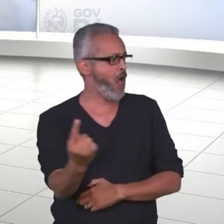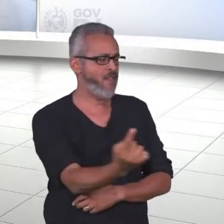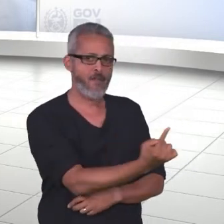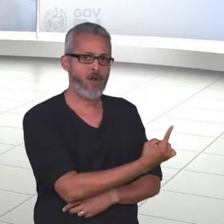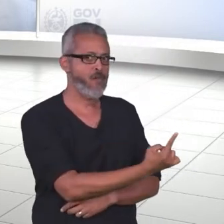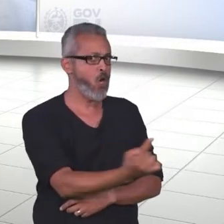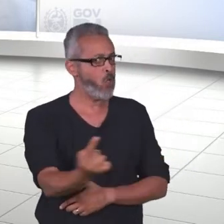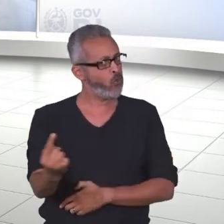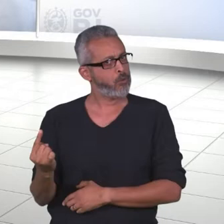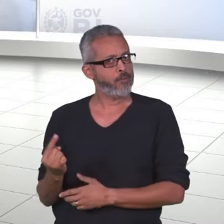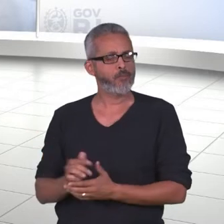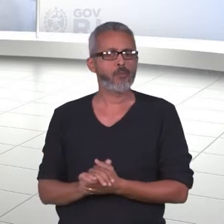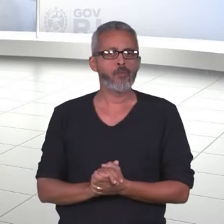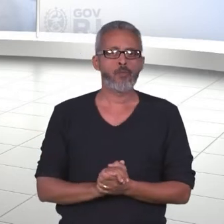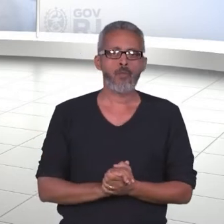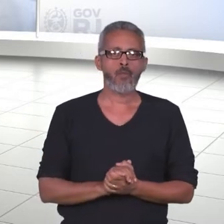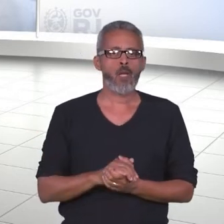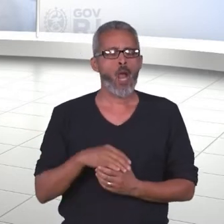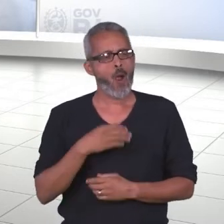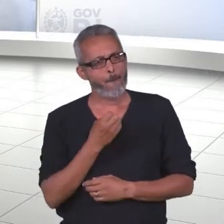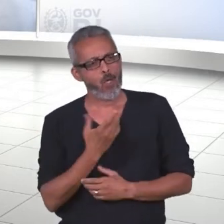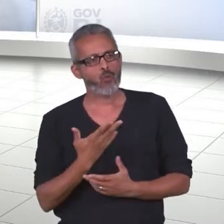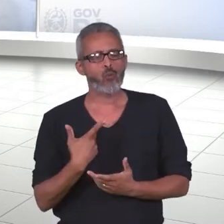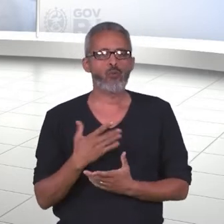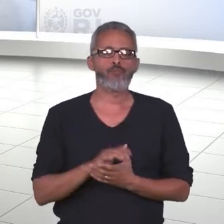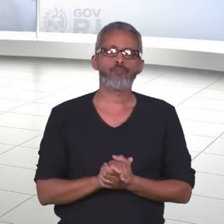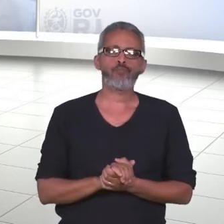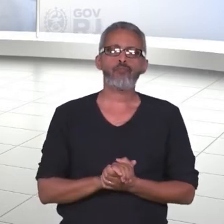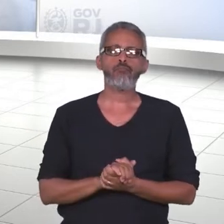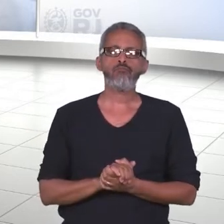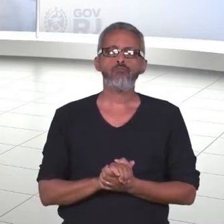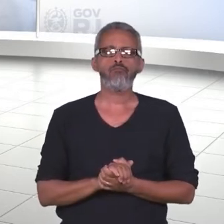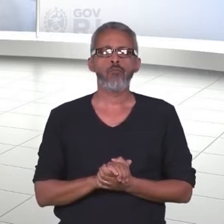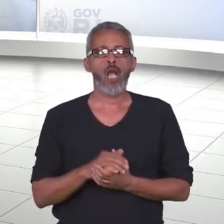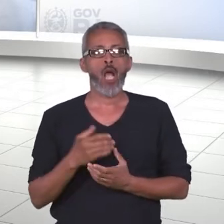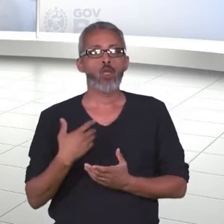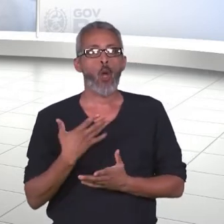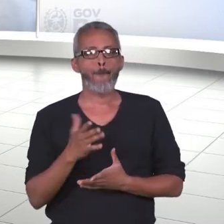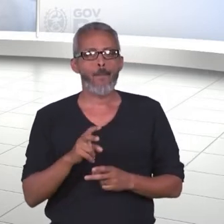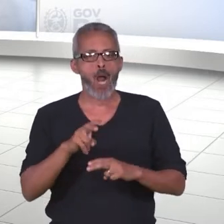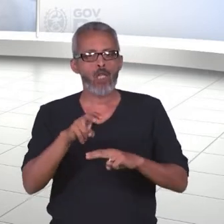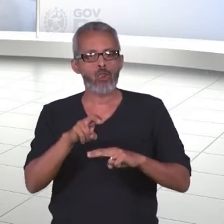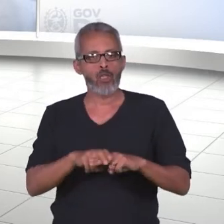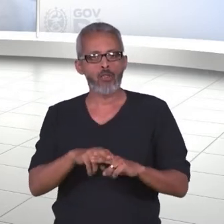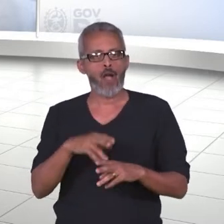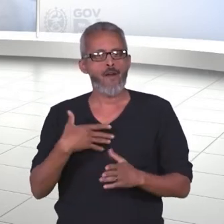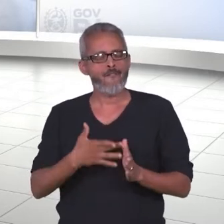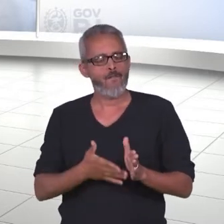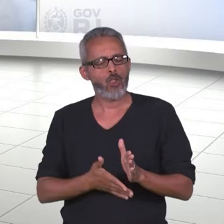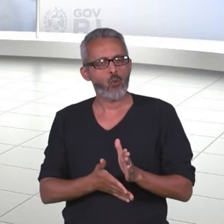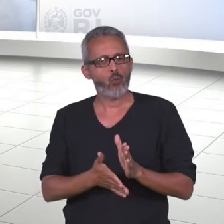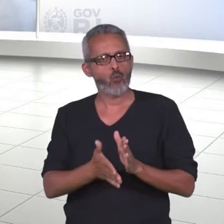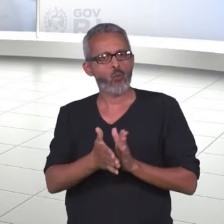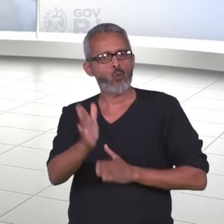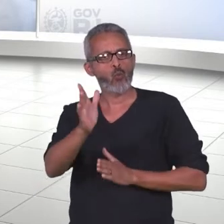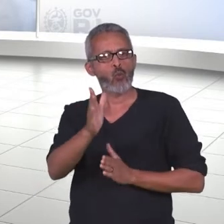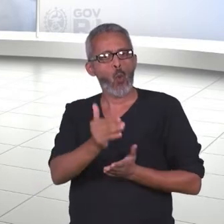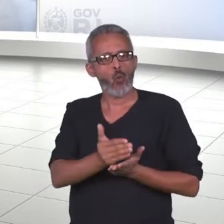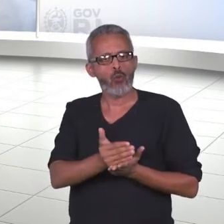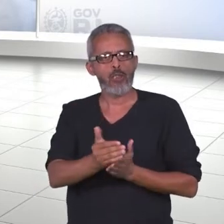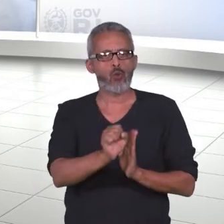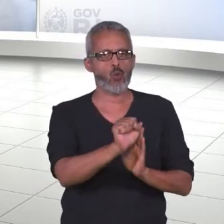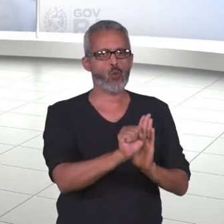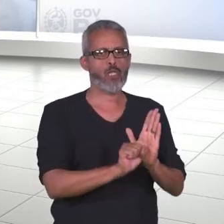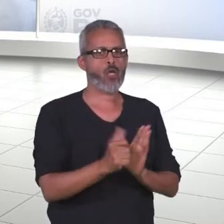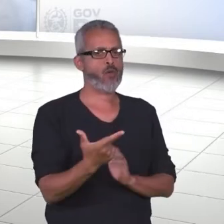mundo à sua volta. Bom, dito isso, tomem seus lugares, que viajaremos para o